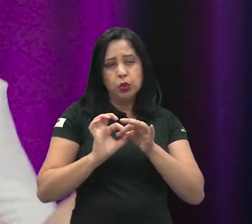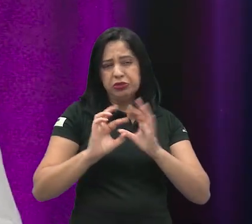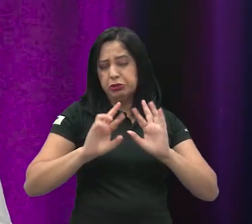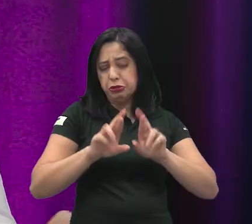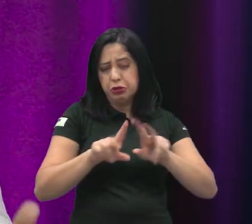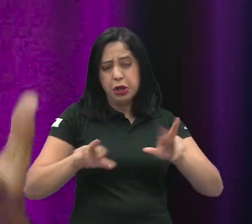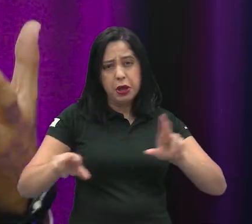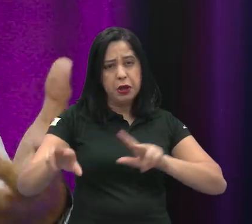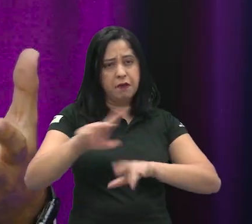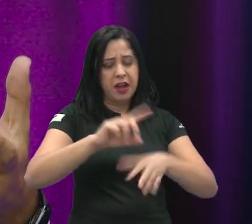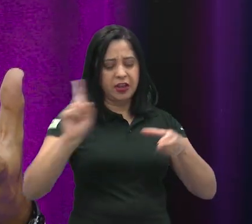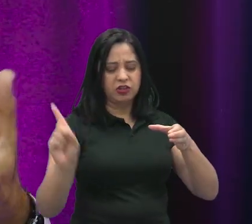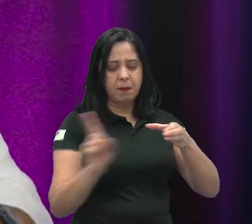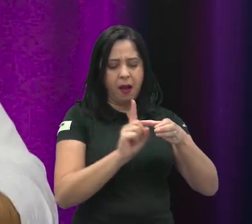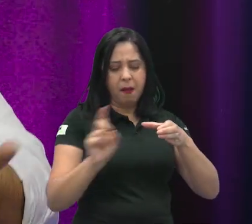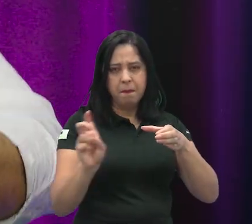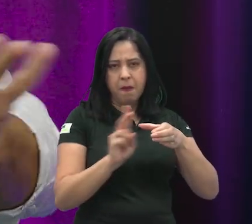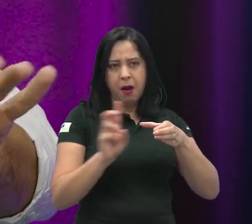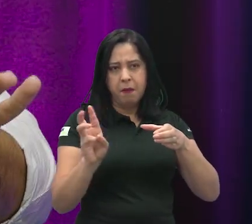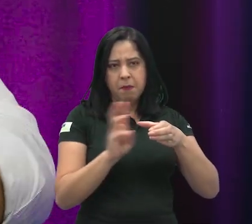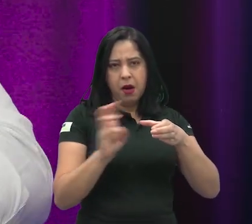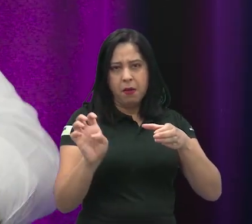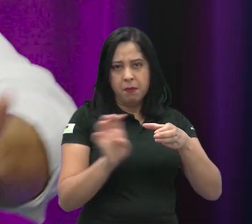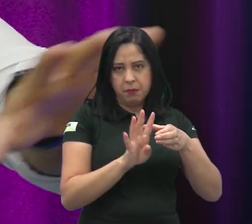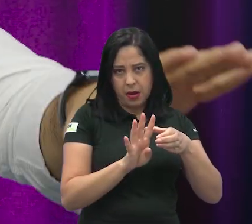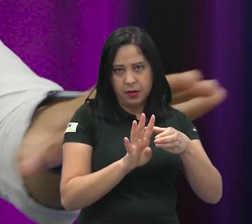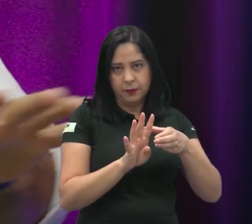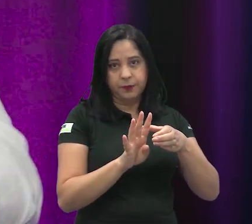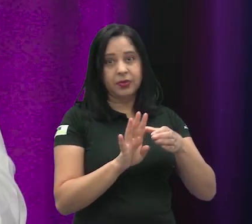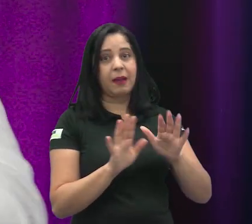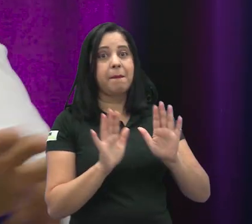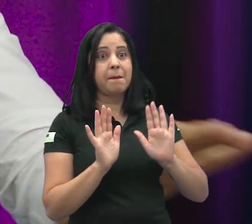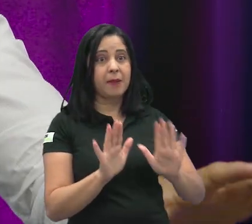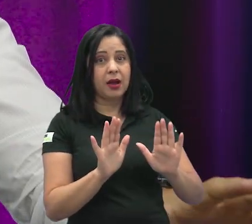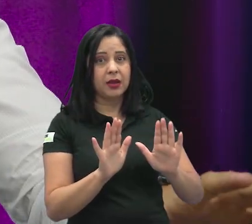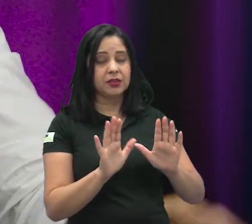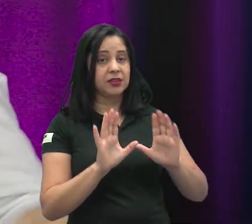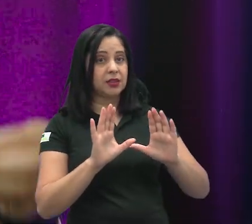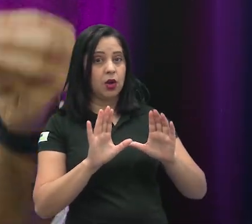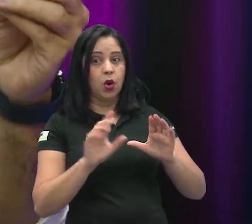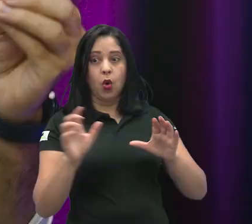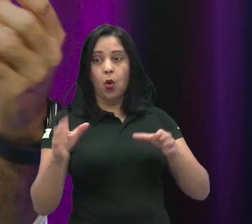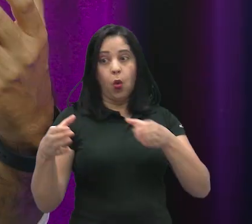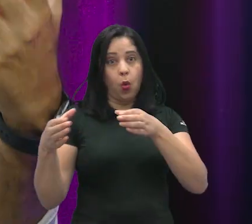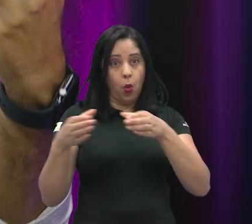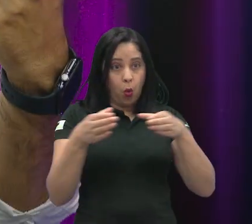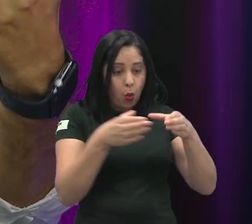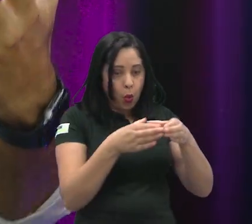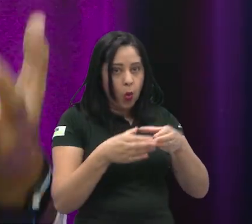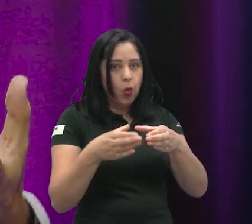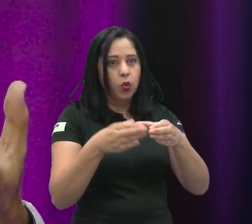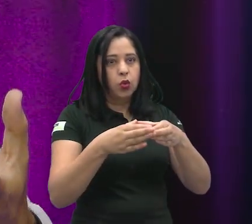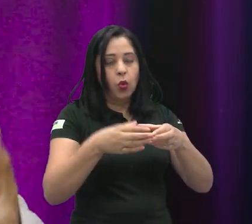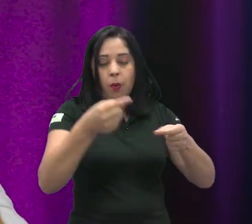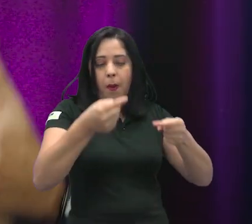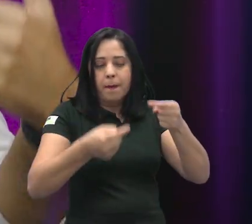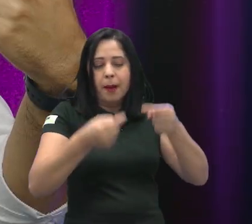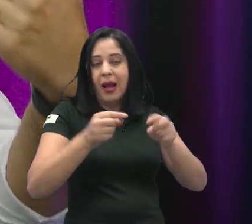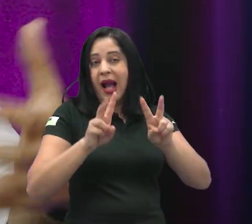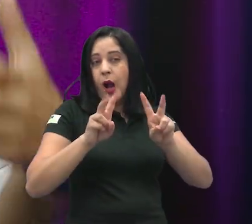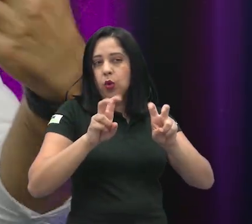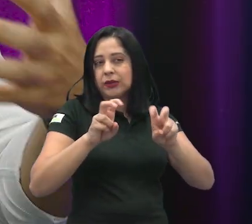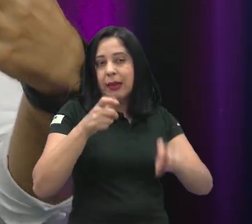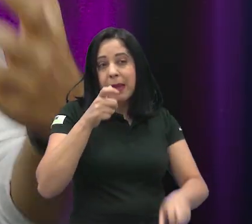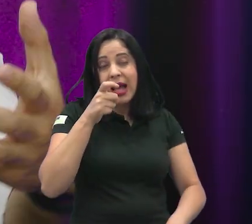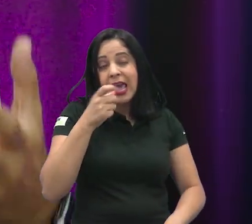de fato, de vereadores que até mesmo podem pensar politicamente diferente, mas eles se unem em um grupo para